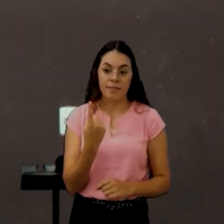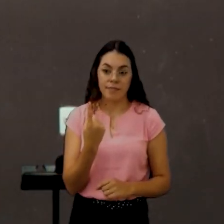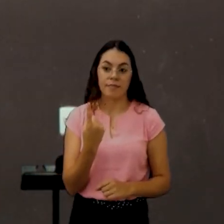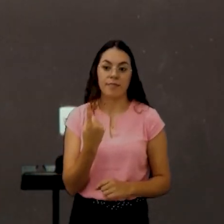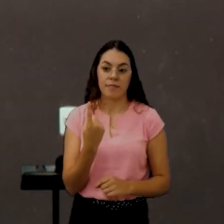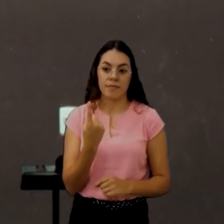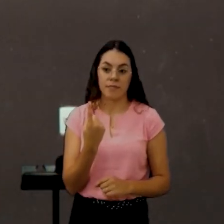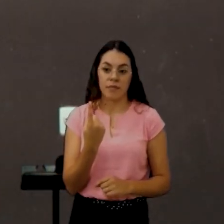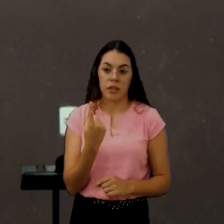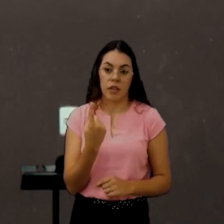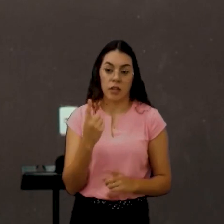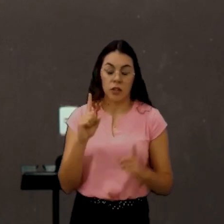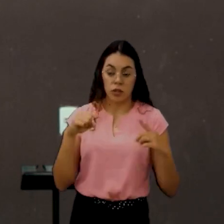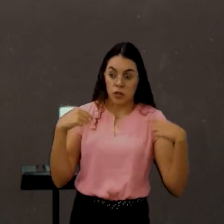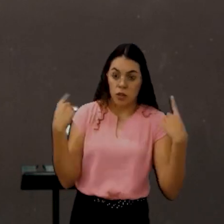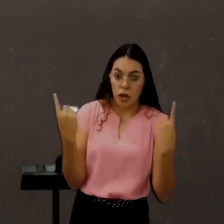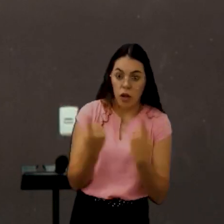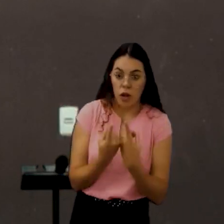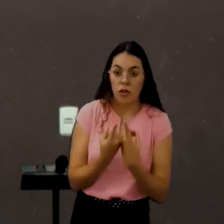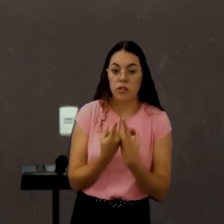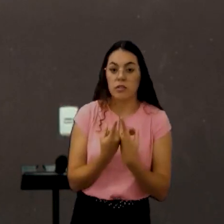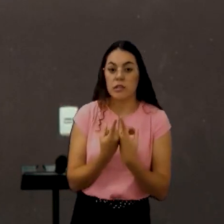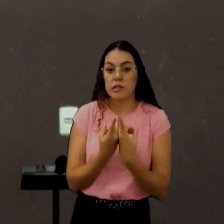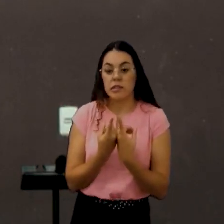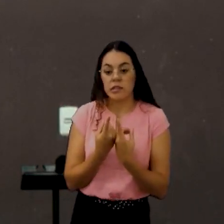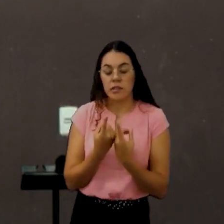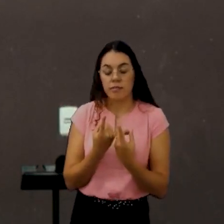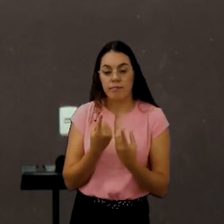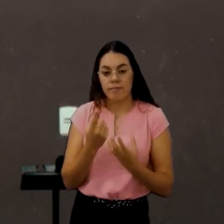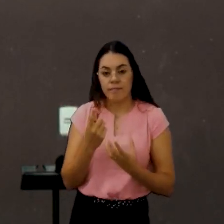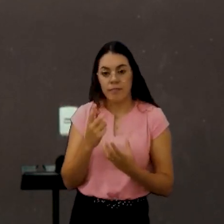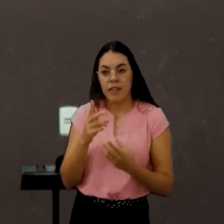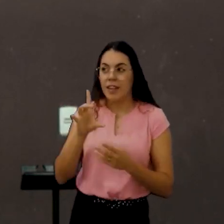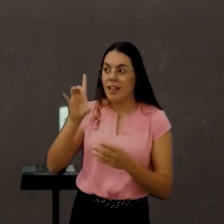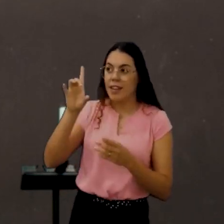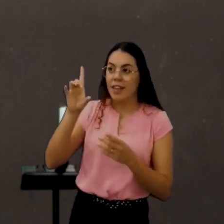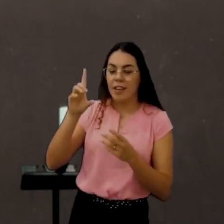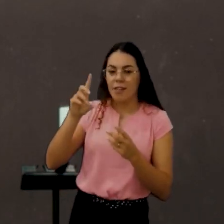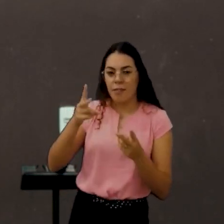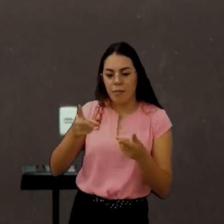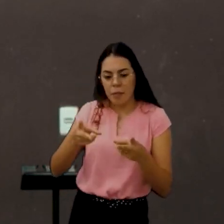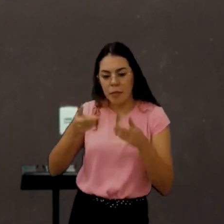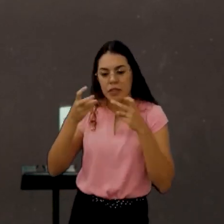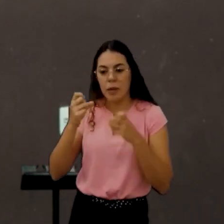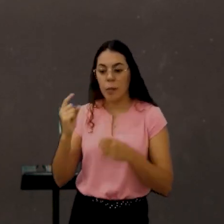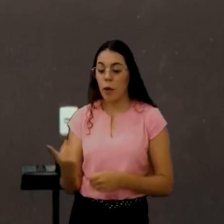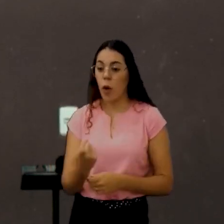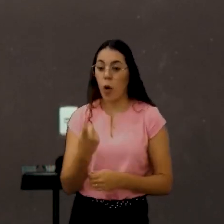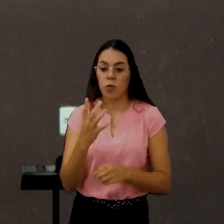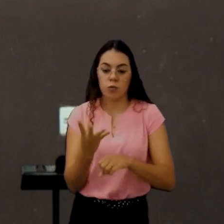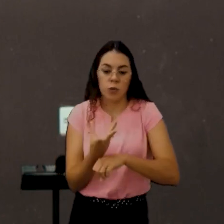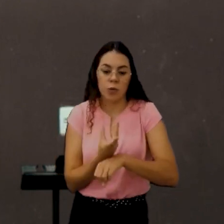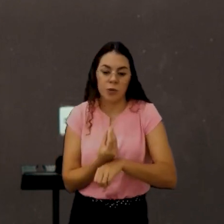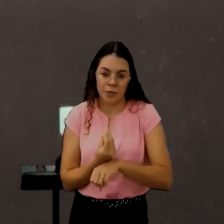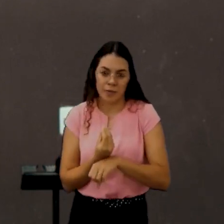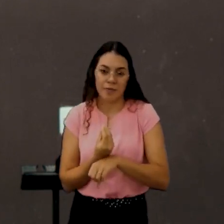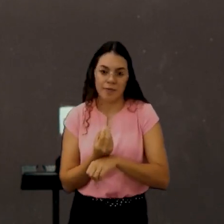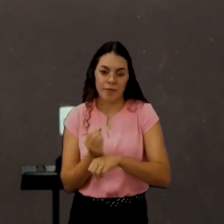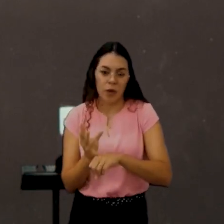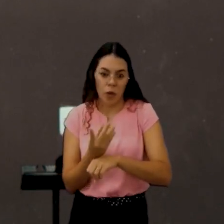Para que todos nós sejamos vistos como um único indivíduo.